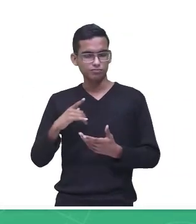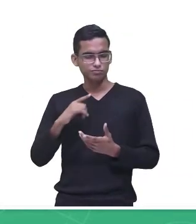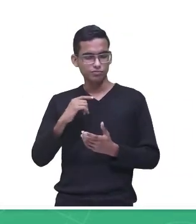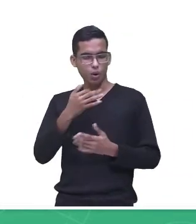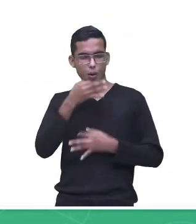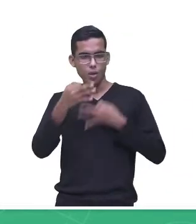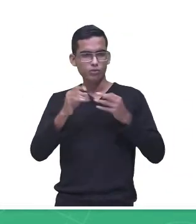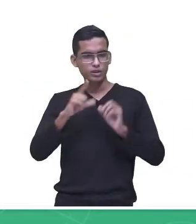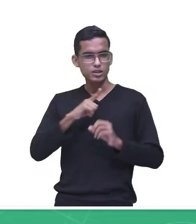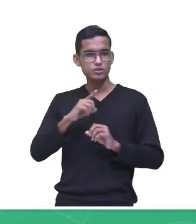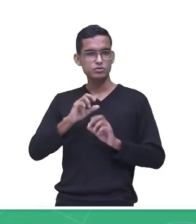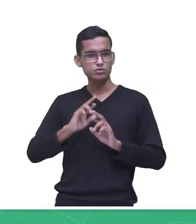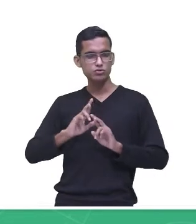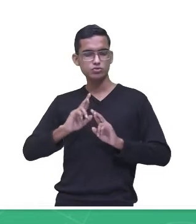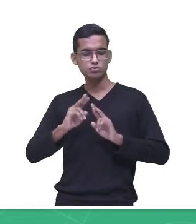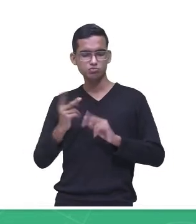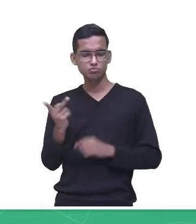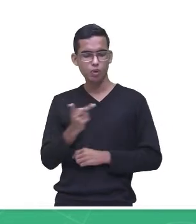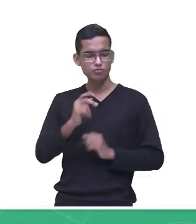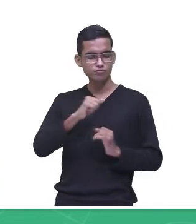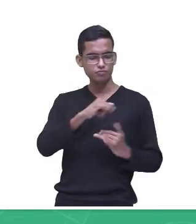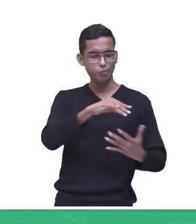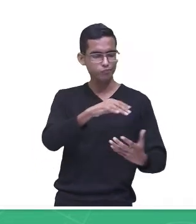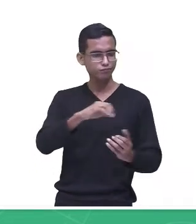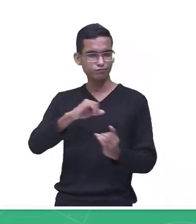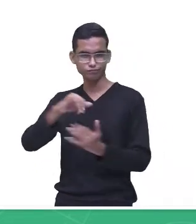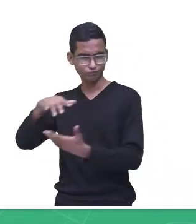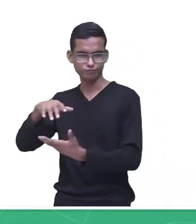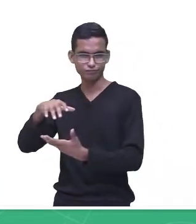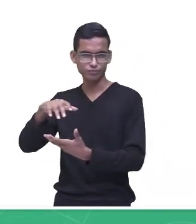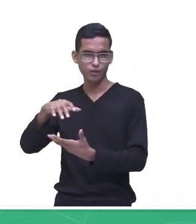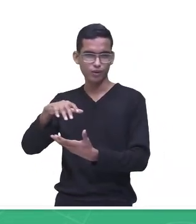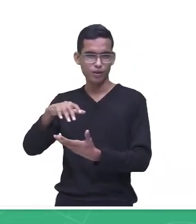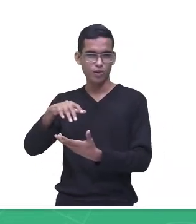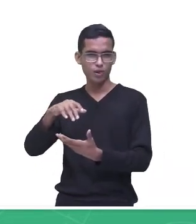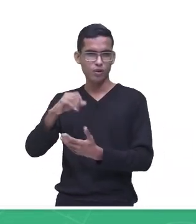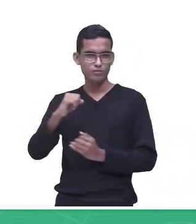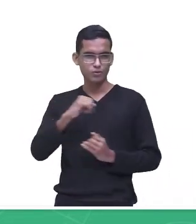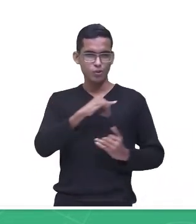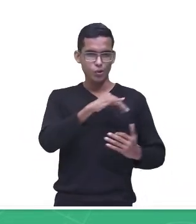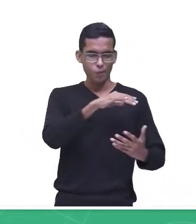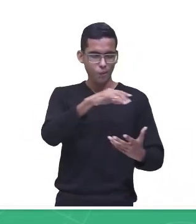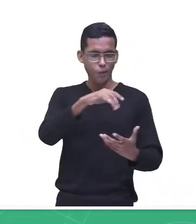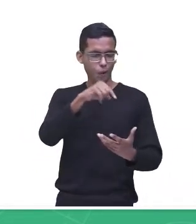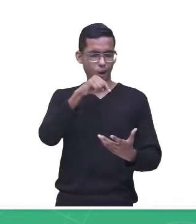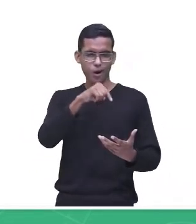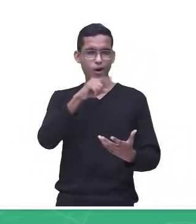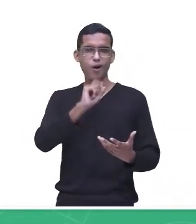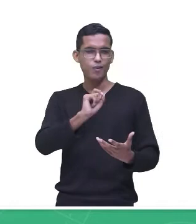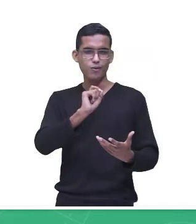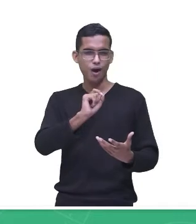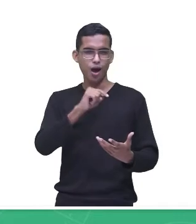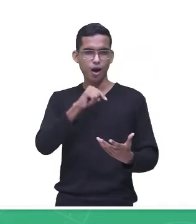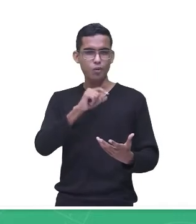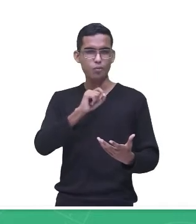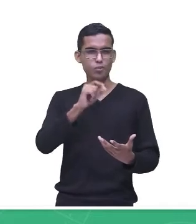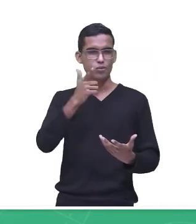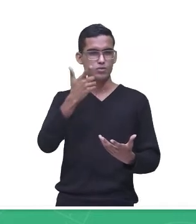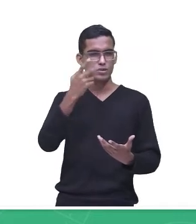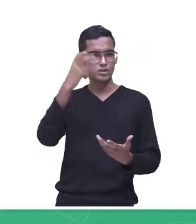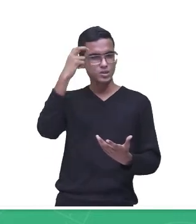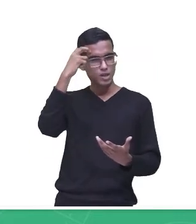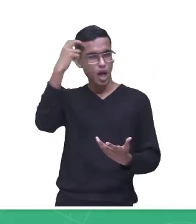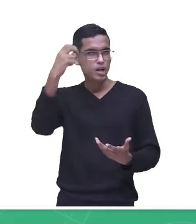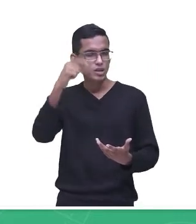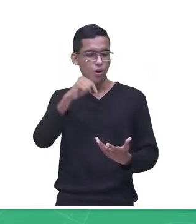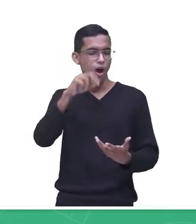ver quais são esses mundos de Platão? Nós temos o mundo inteligível, que é quem?